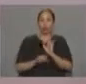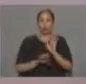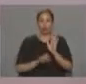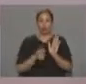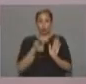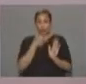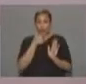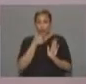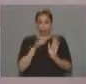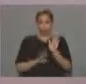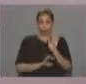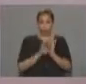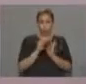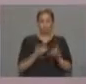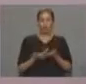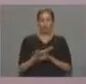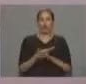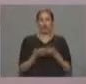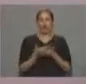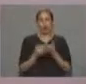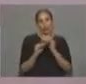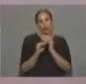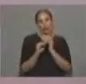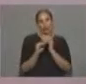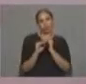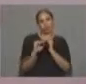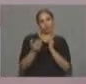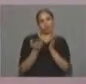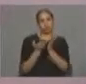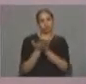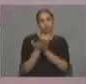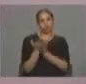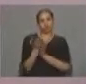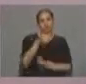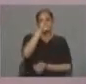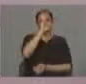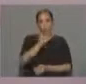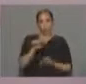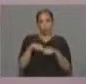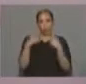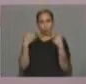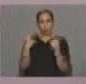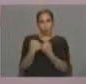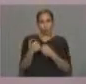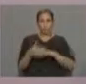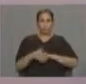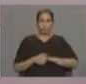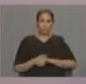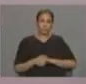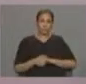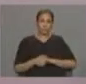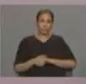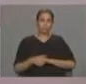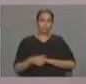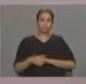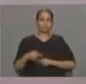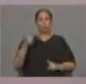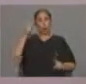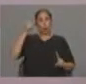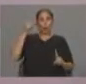econômicas de sustentabilidade do estado social para que a distribuição